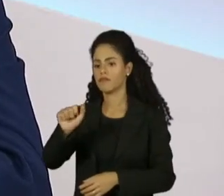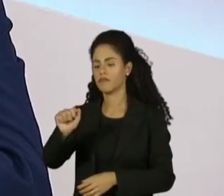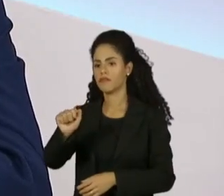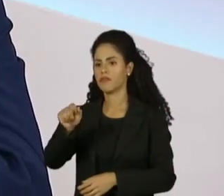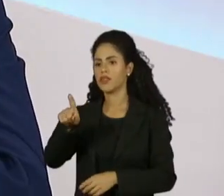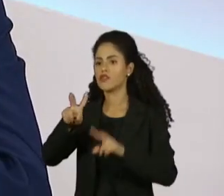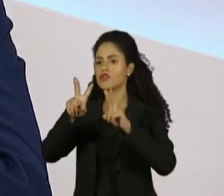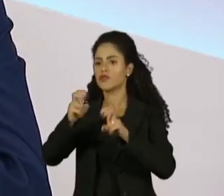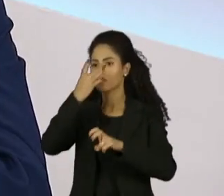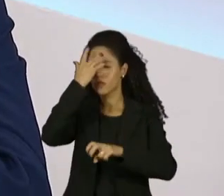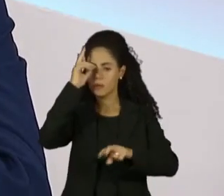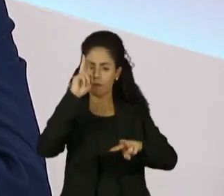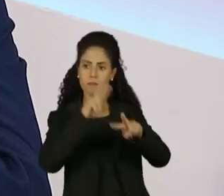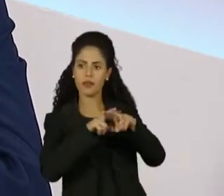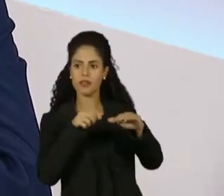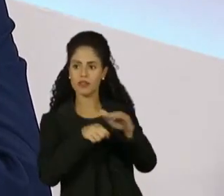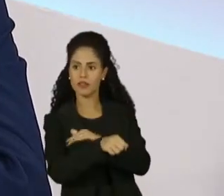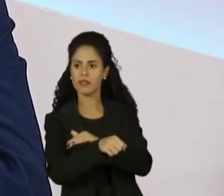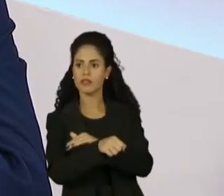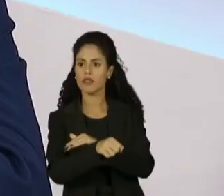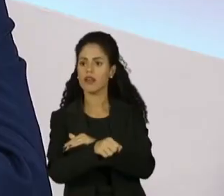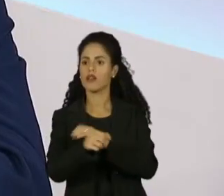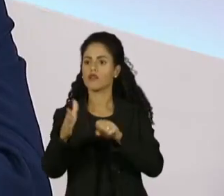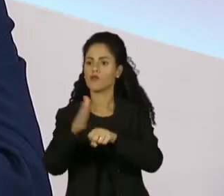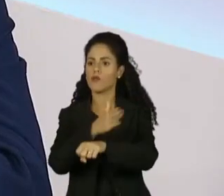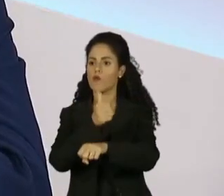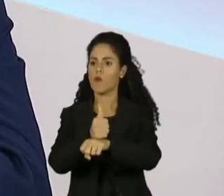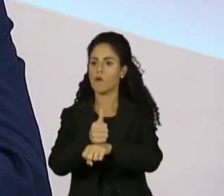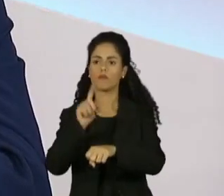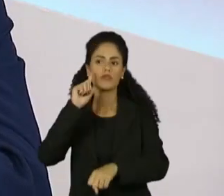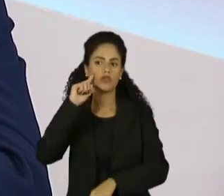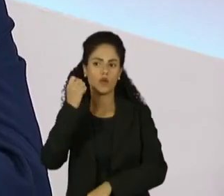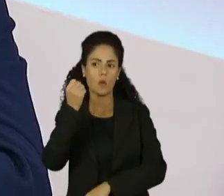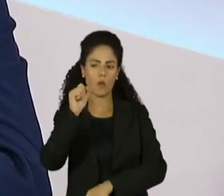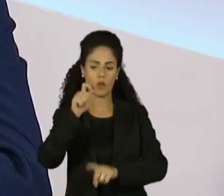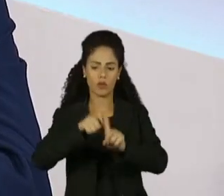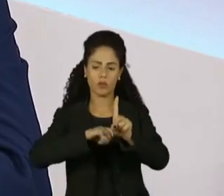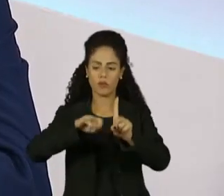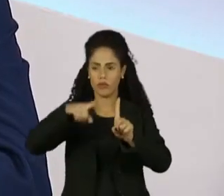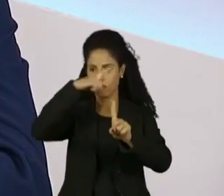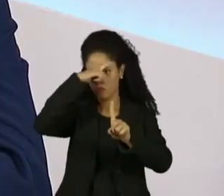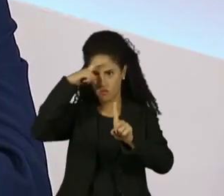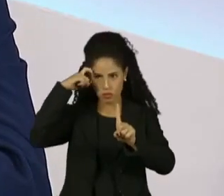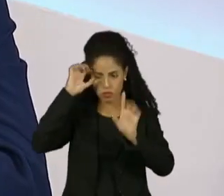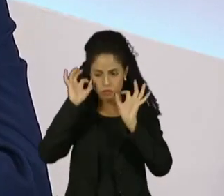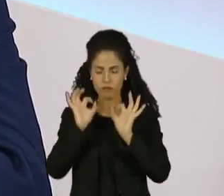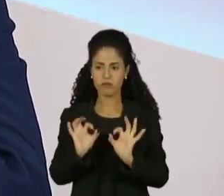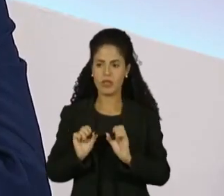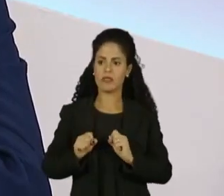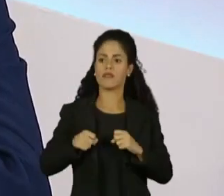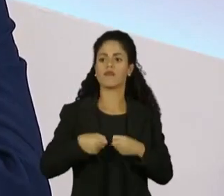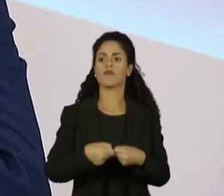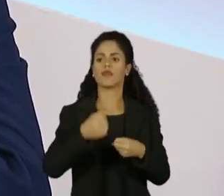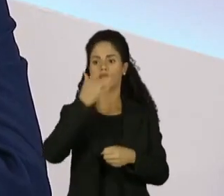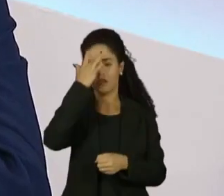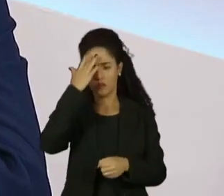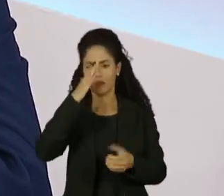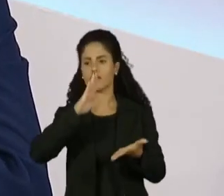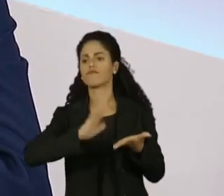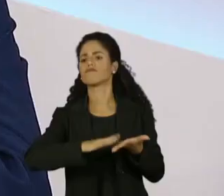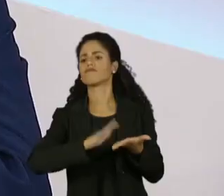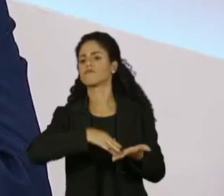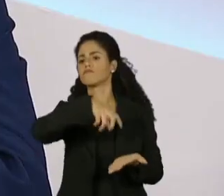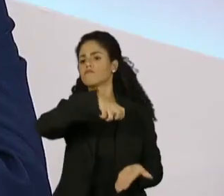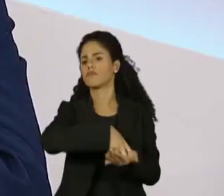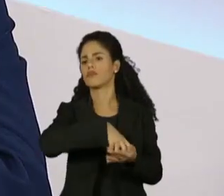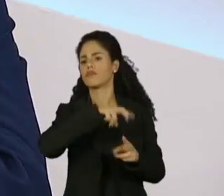que foram presas lá nas manifestações do dia 8, né, que defende realmente as punições para aquelas pessoas que fizeram aquilo, mas